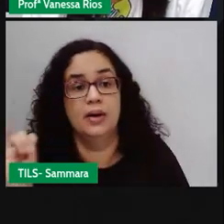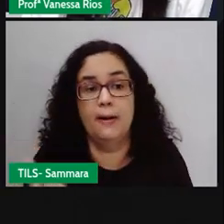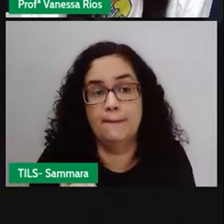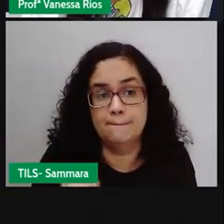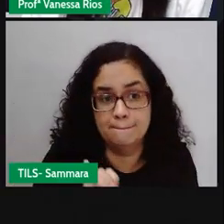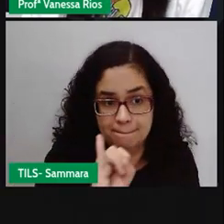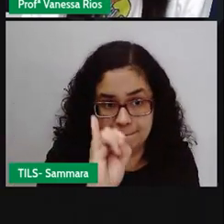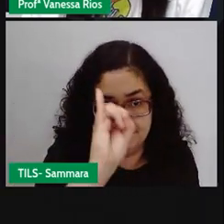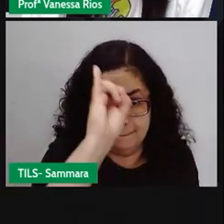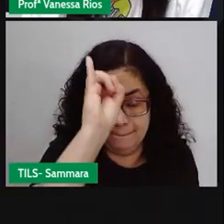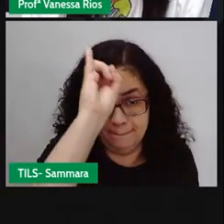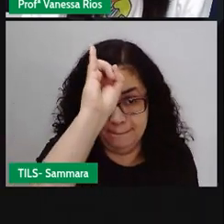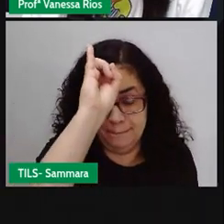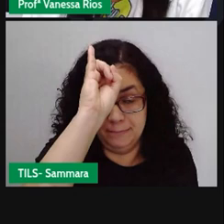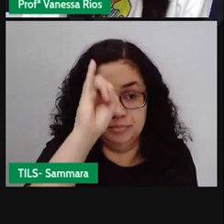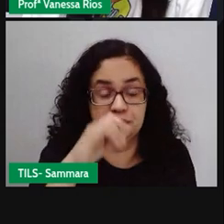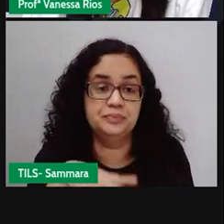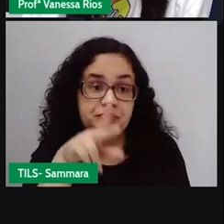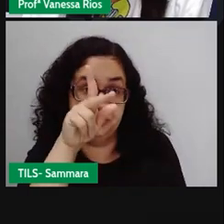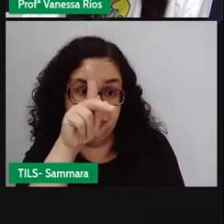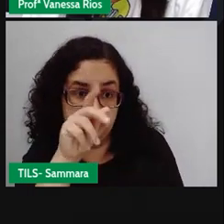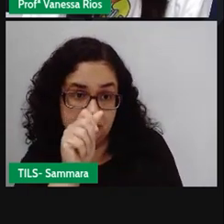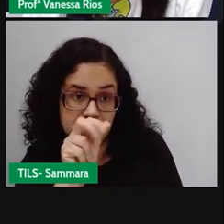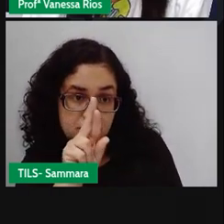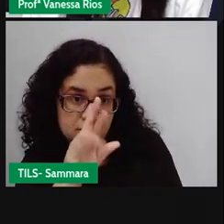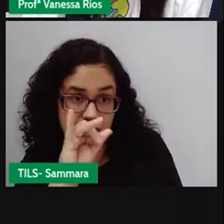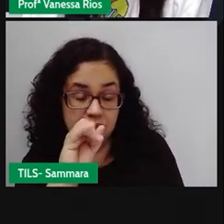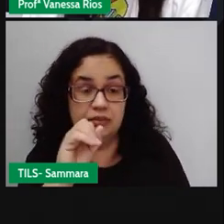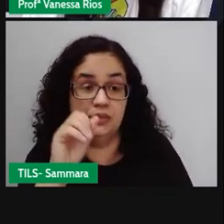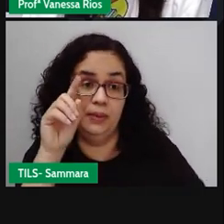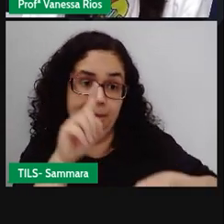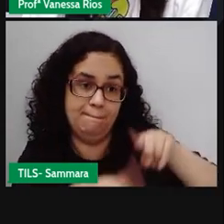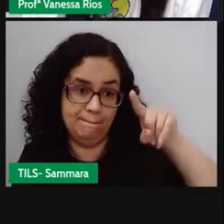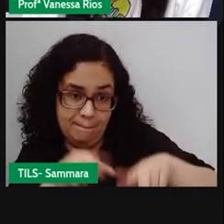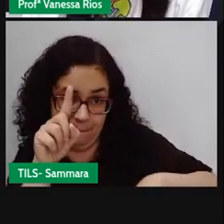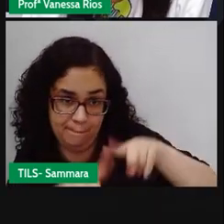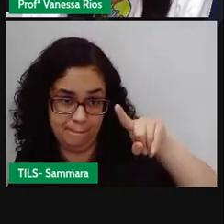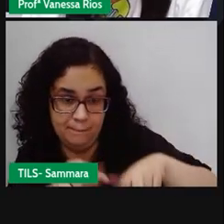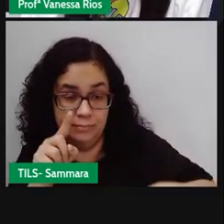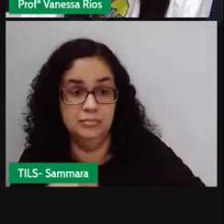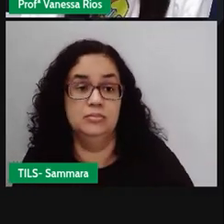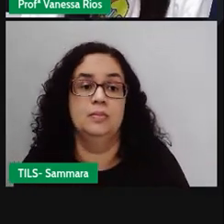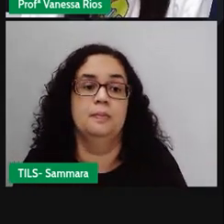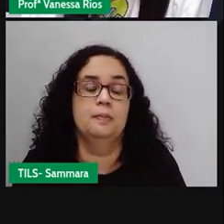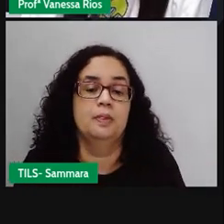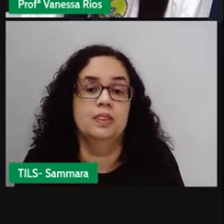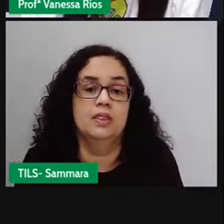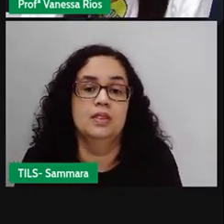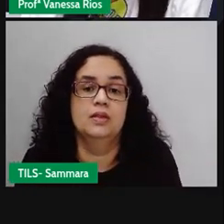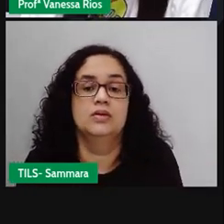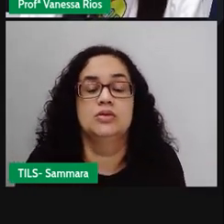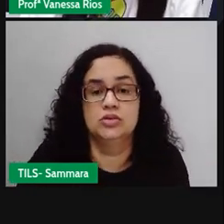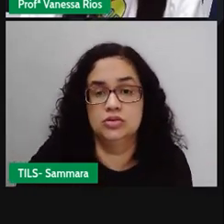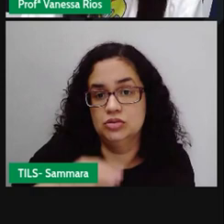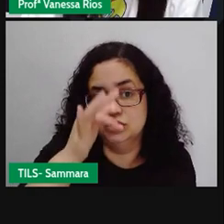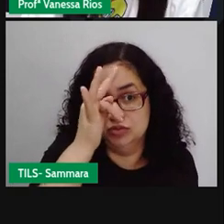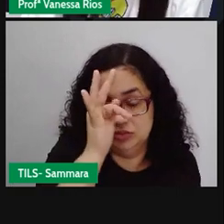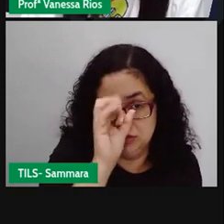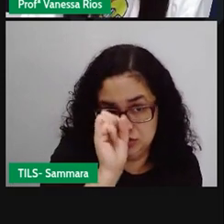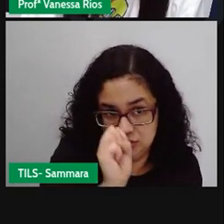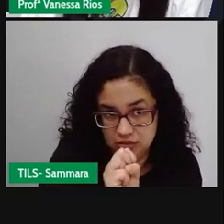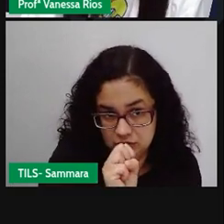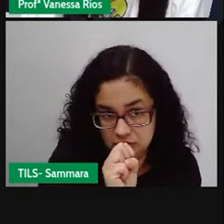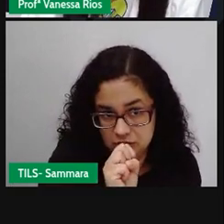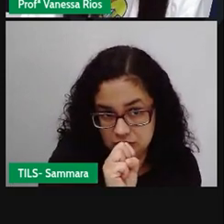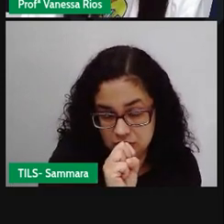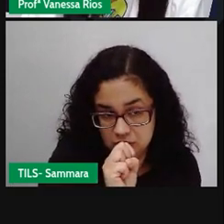importância desses patrimônios, desses bens materiais e imateriais que fazem parte de Feira de Santana